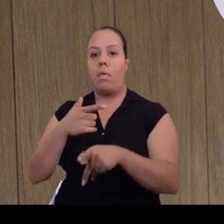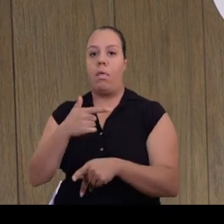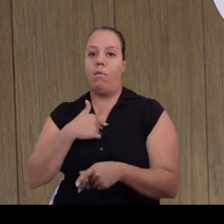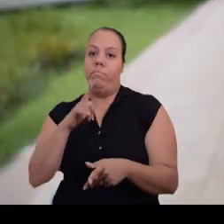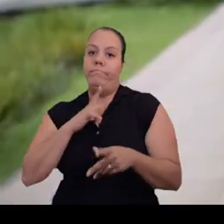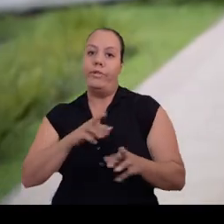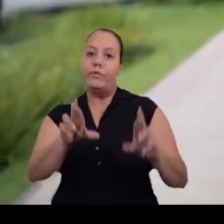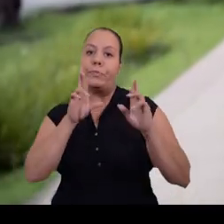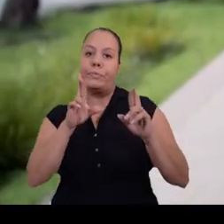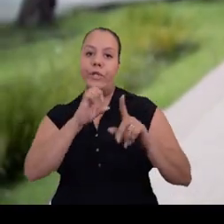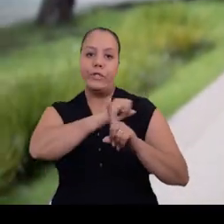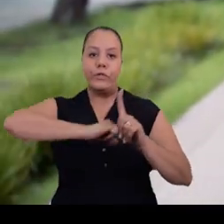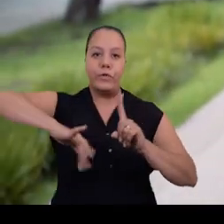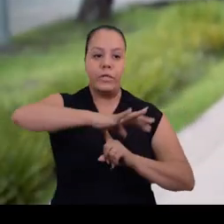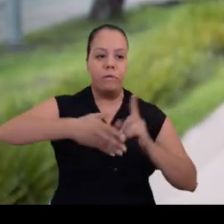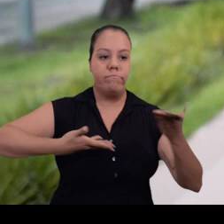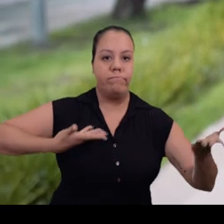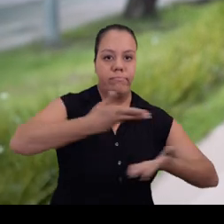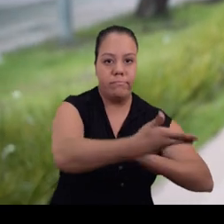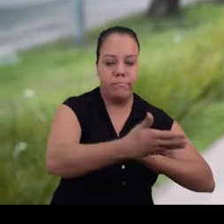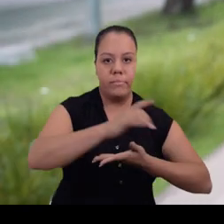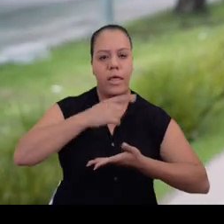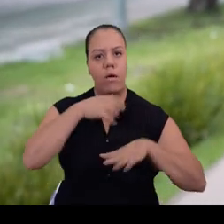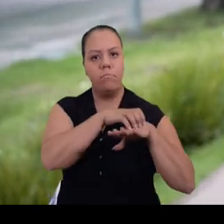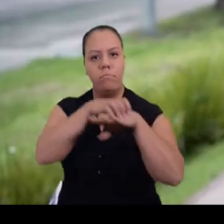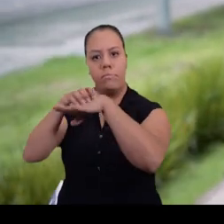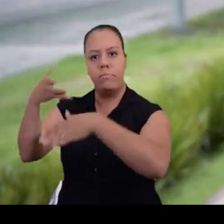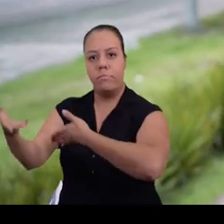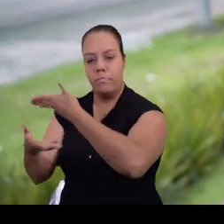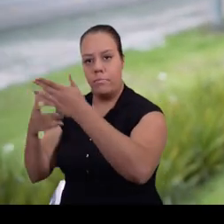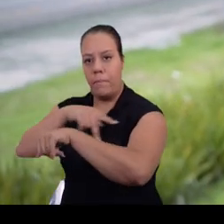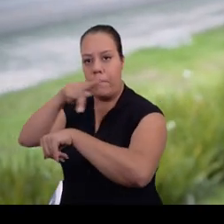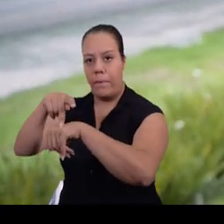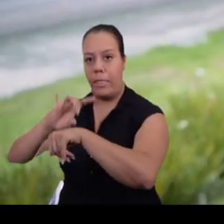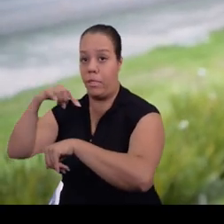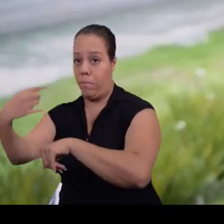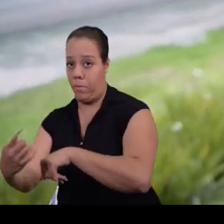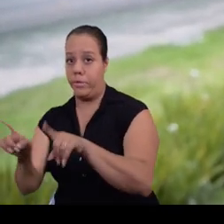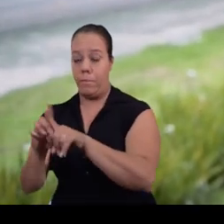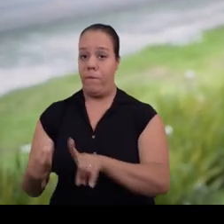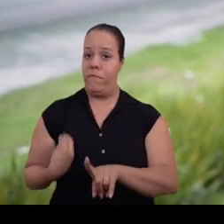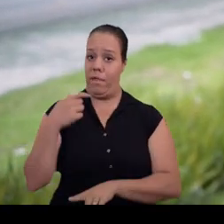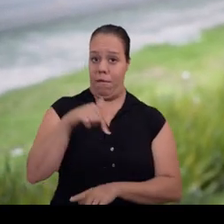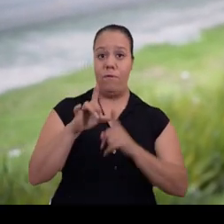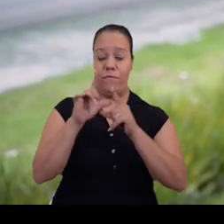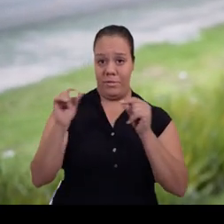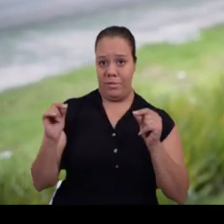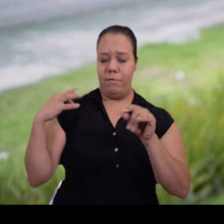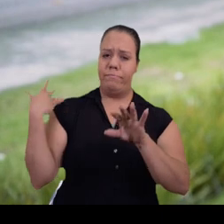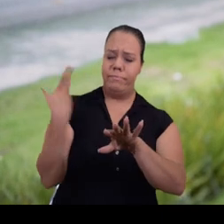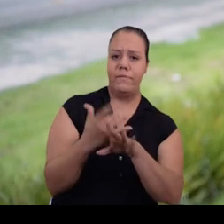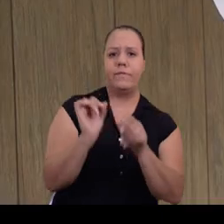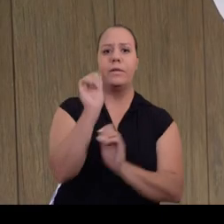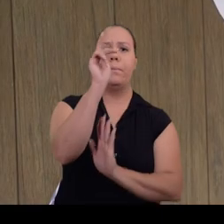retorno para a sociedade. E depois que eu fiz o intercâmbio, e depois de todas as vivências que eu tive aqui na universidade,